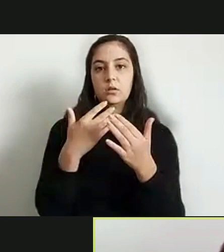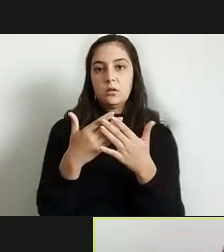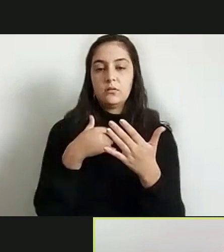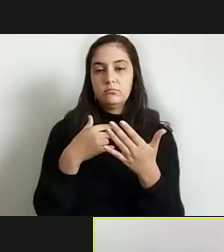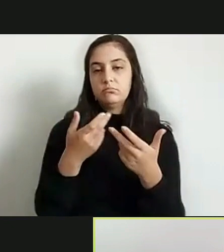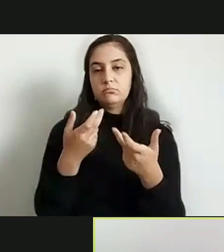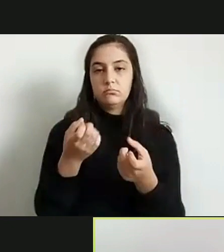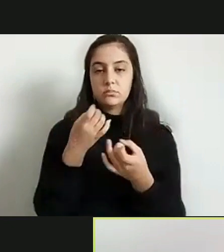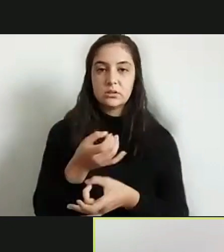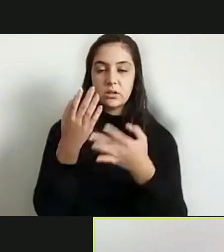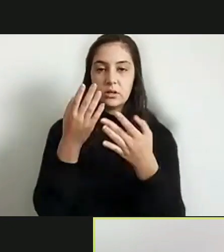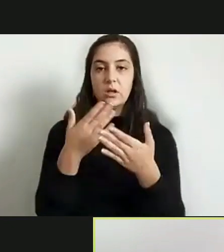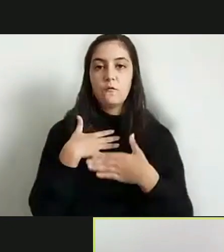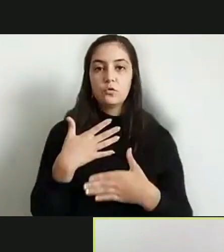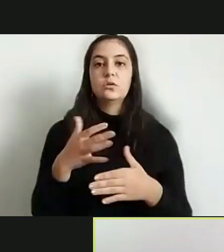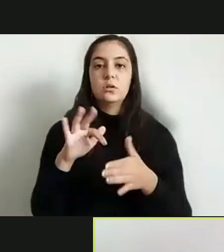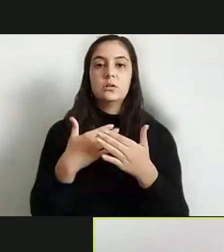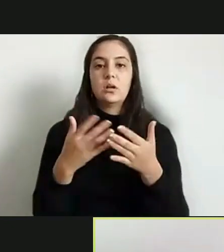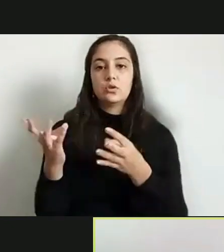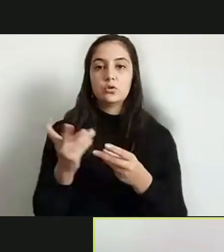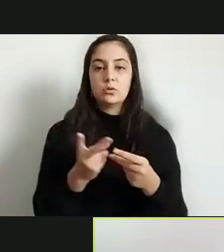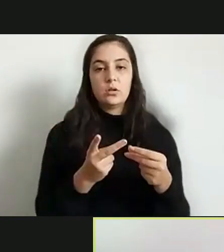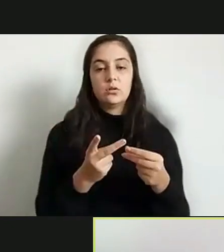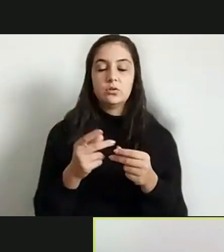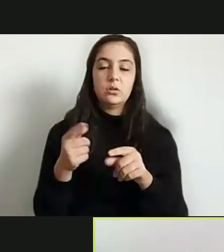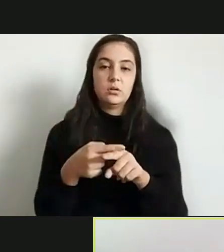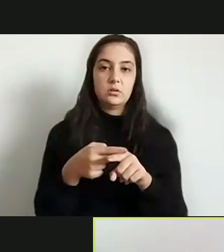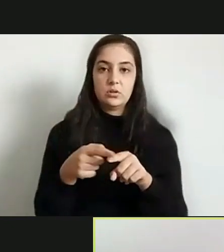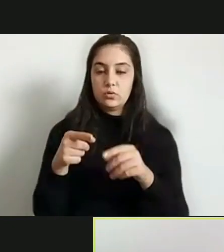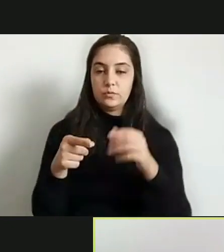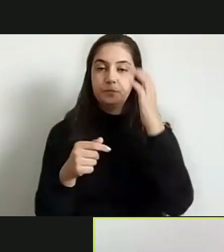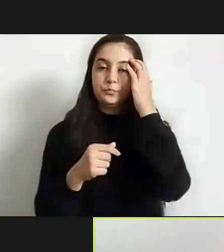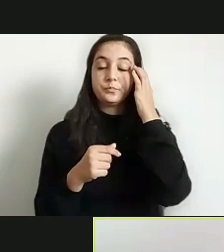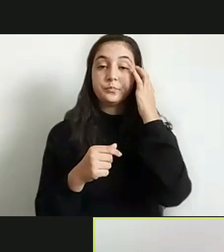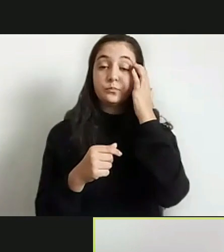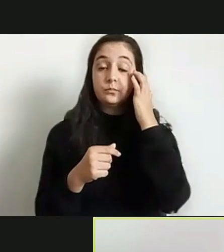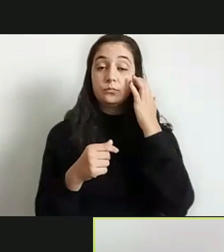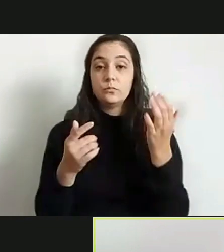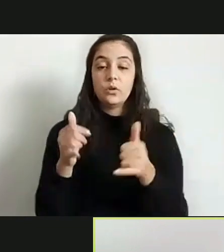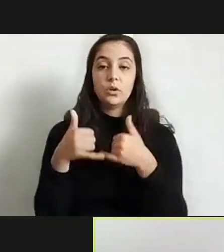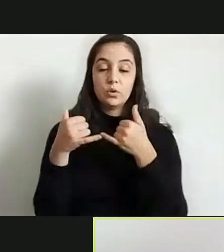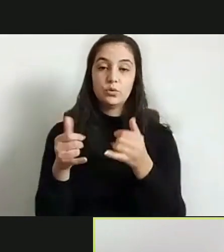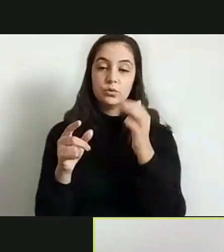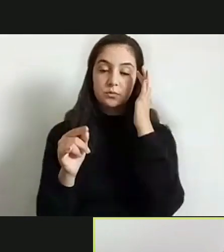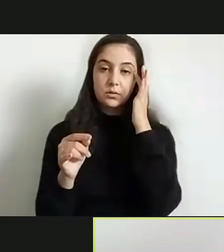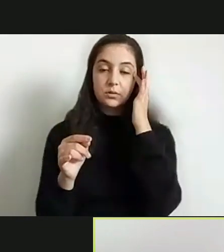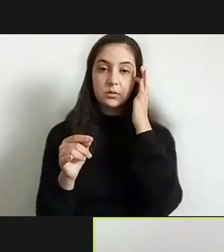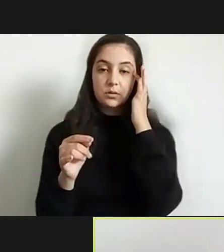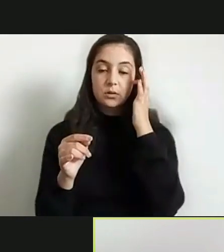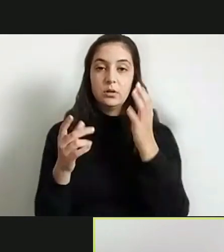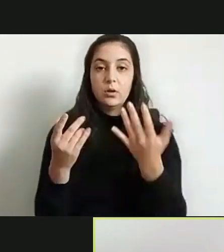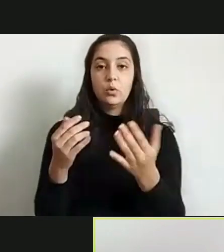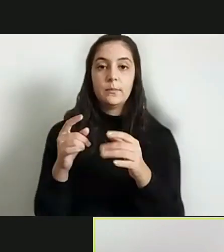que é voluntária e que tem muitos resultados interessantes para partilhar. E depois temos também uma geração